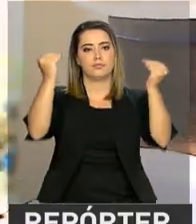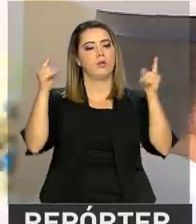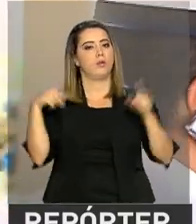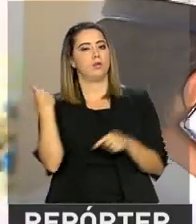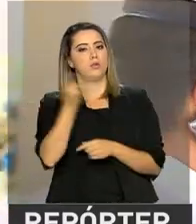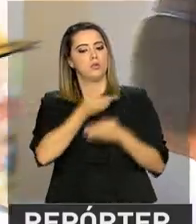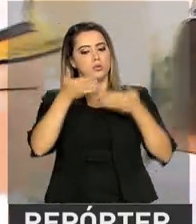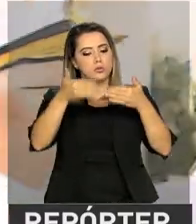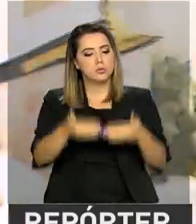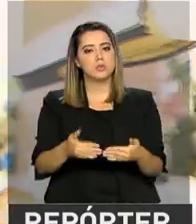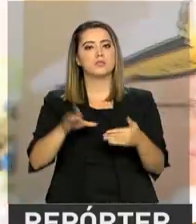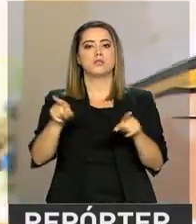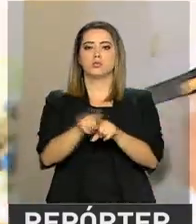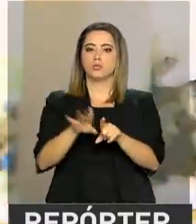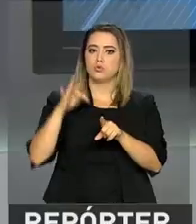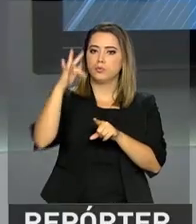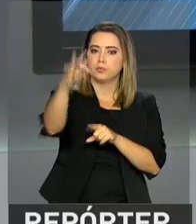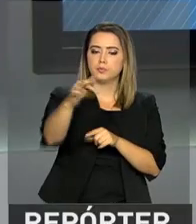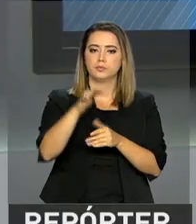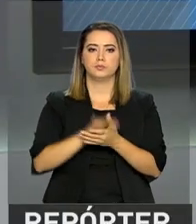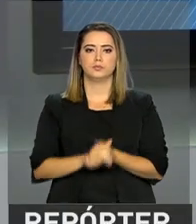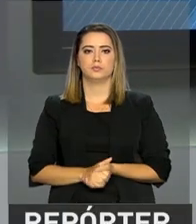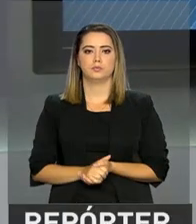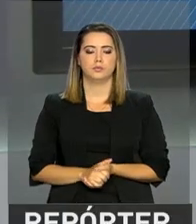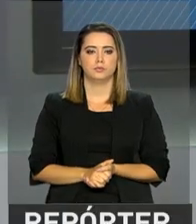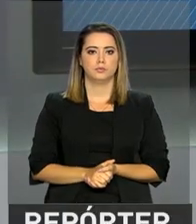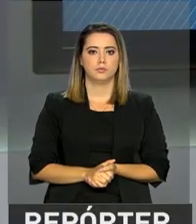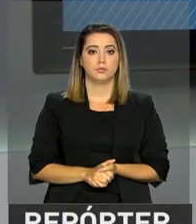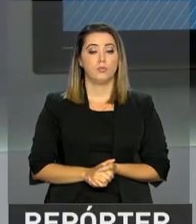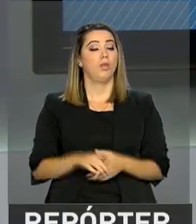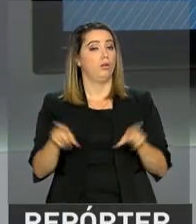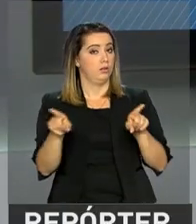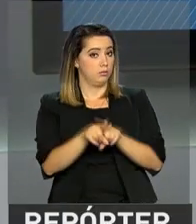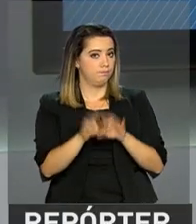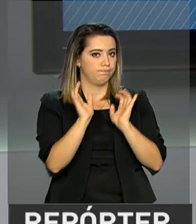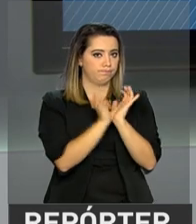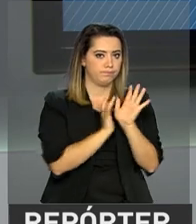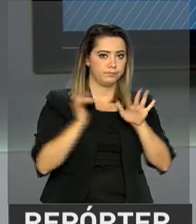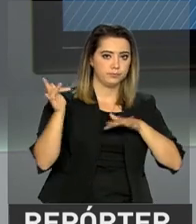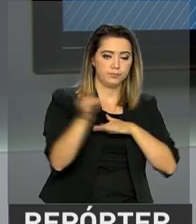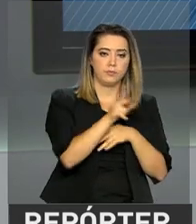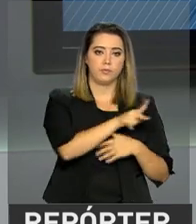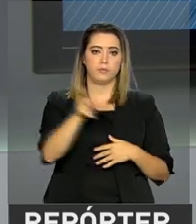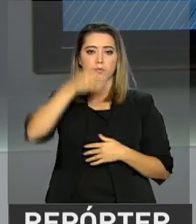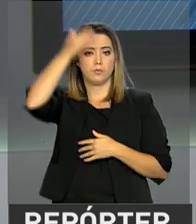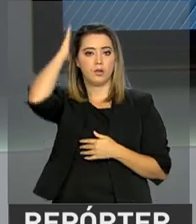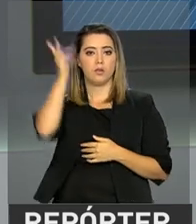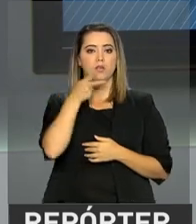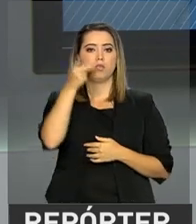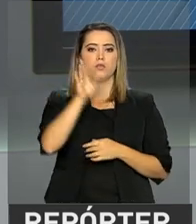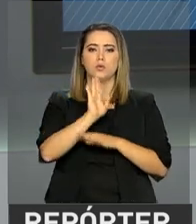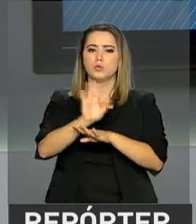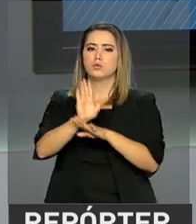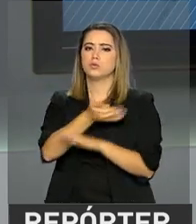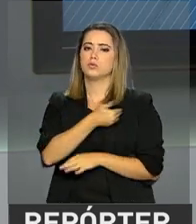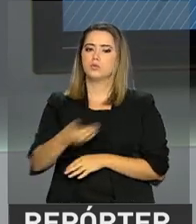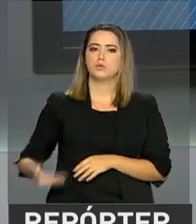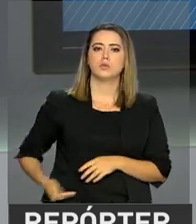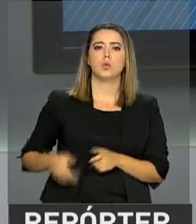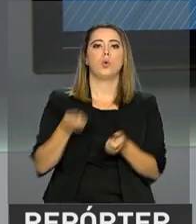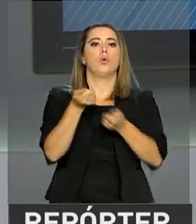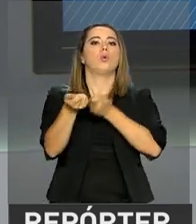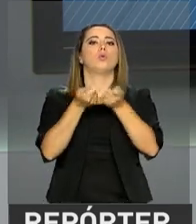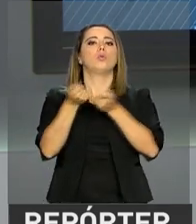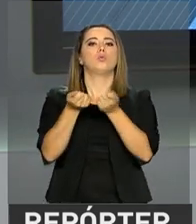nosso presente com o nosso futuro e também pelas redes sociais o presidente michel temer falou sobre o apoio do governo